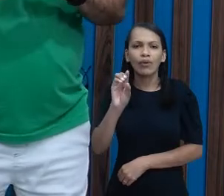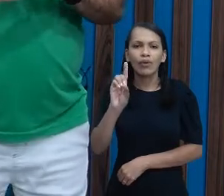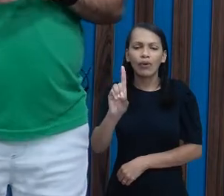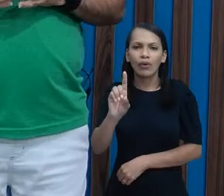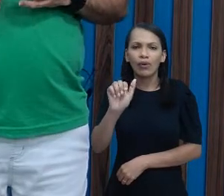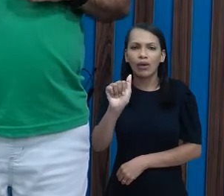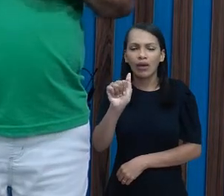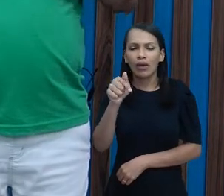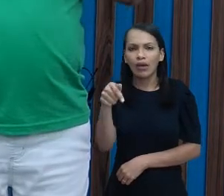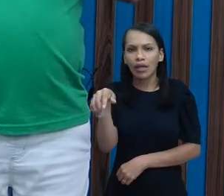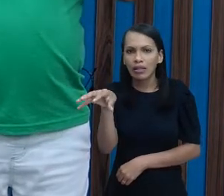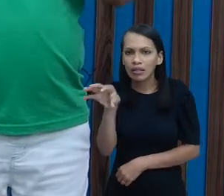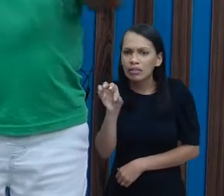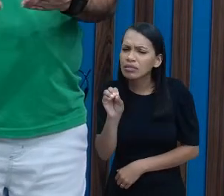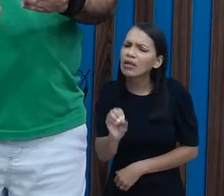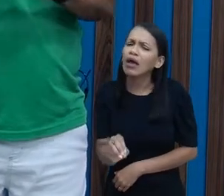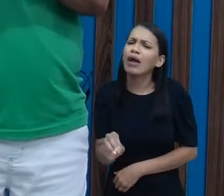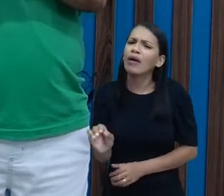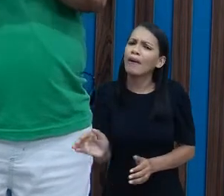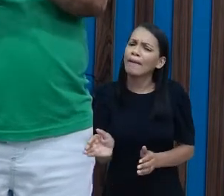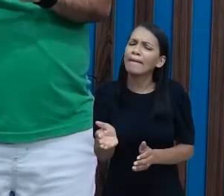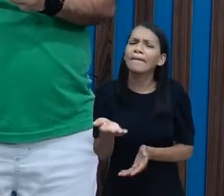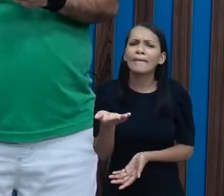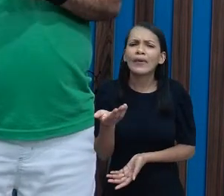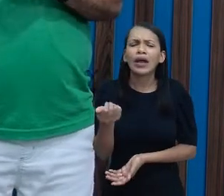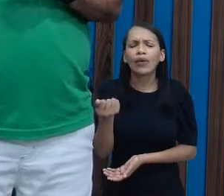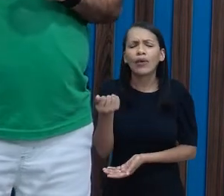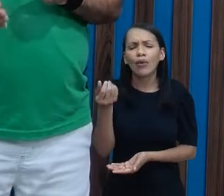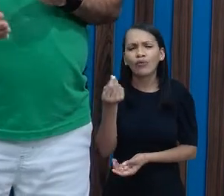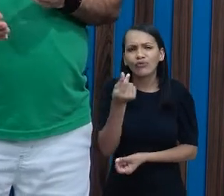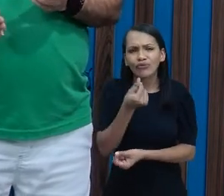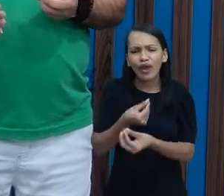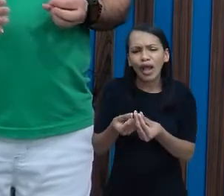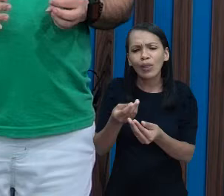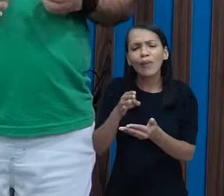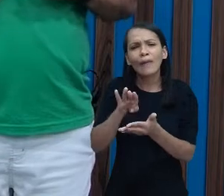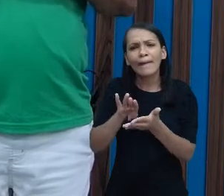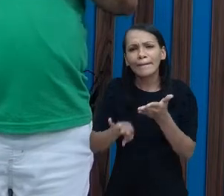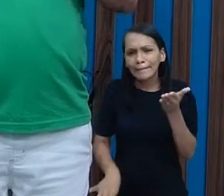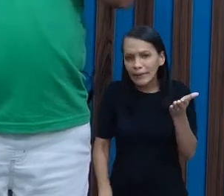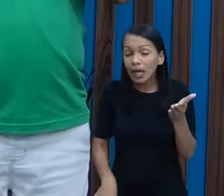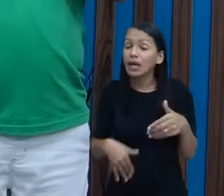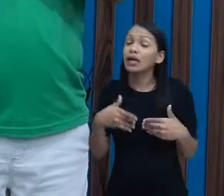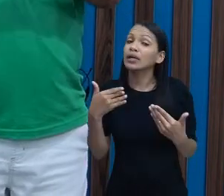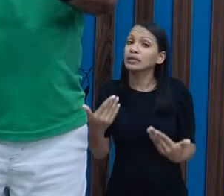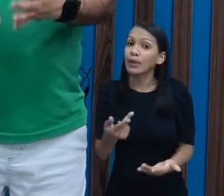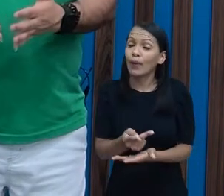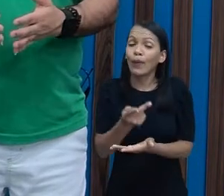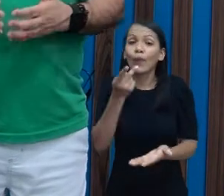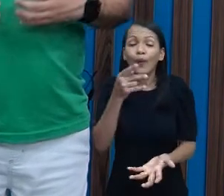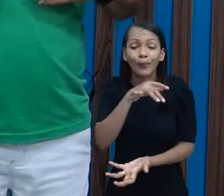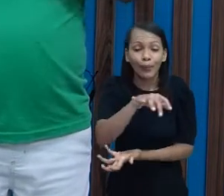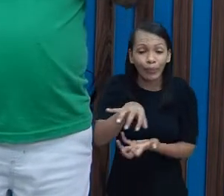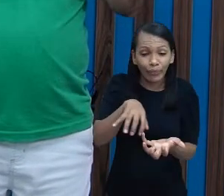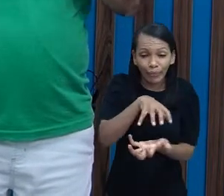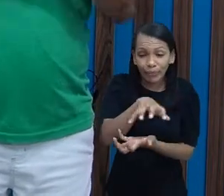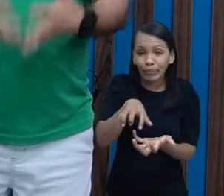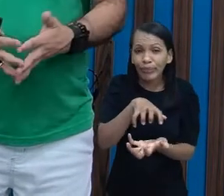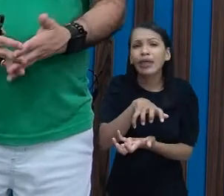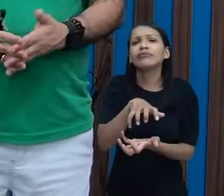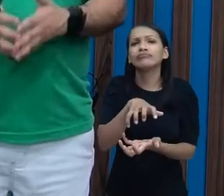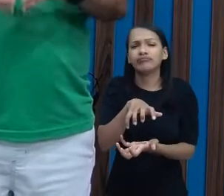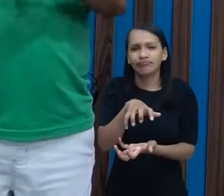barato, certo? E com isso levou a uma crise, né, no mercado, né, produtor